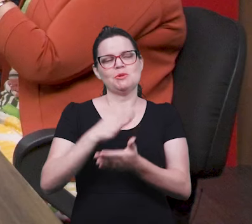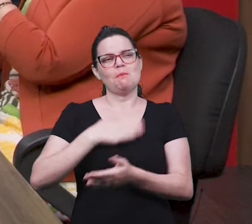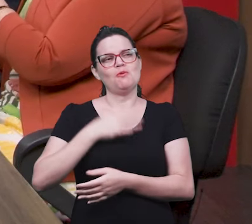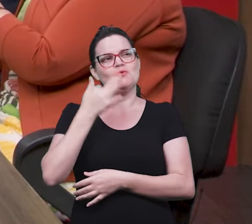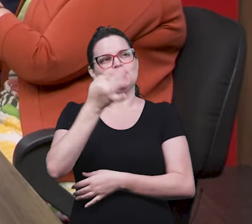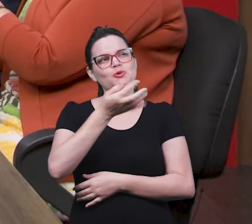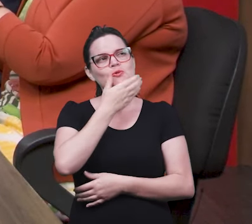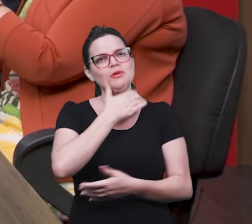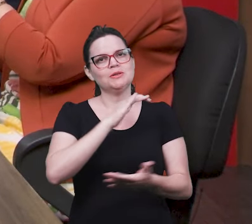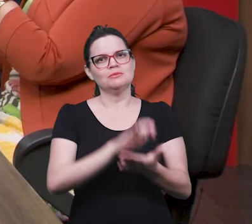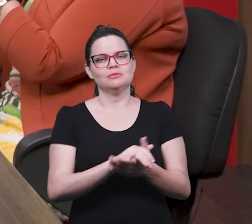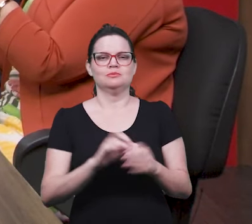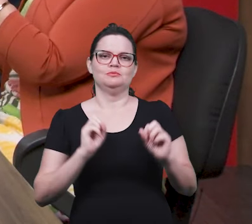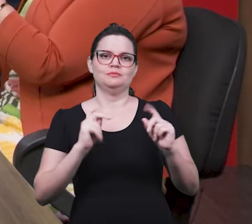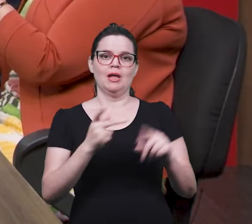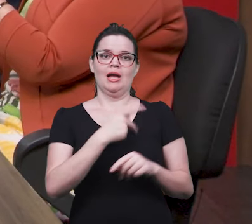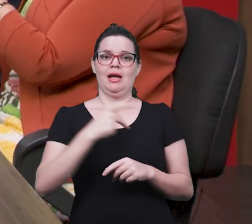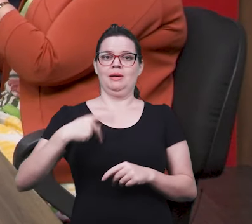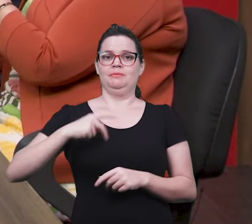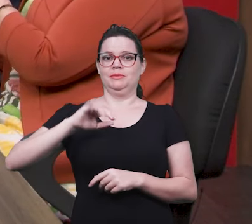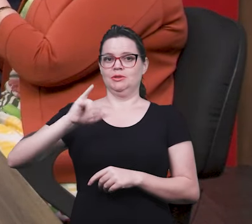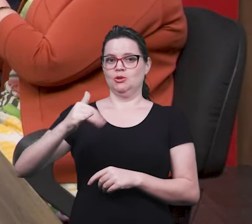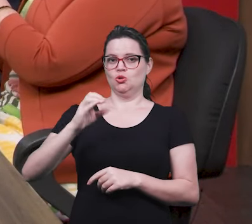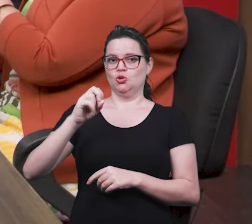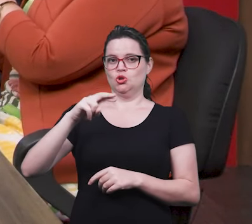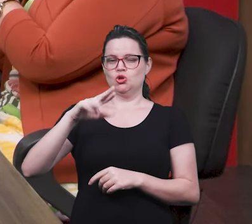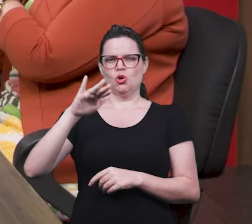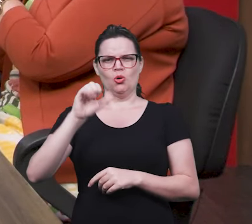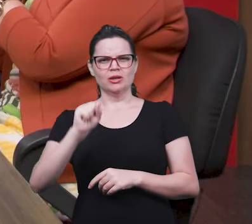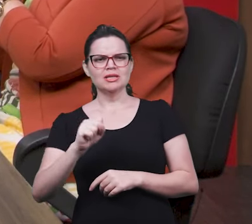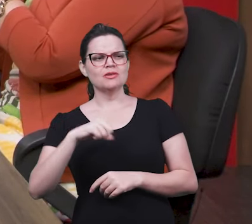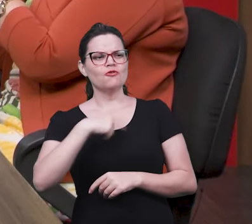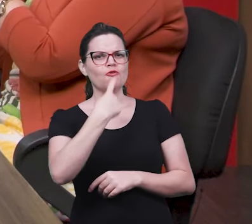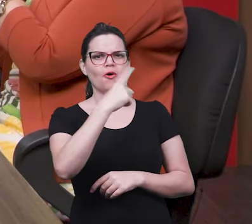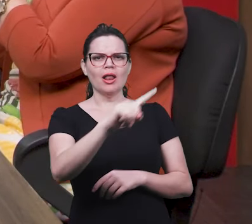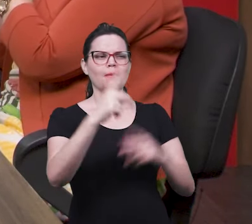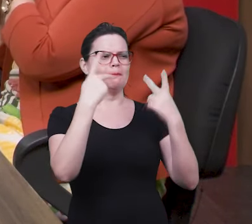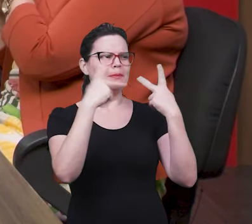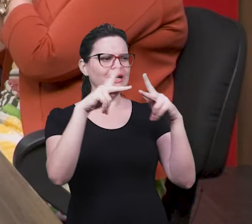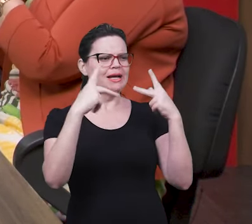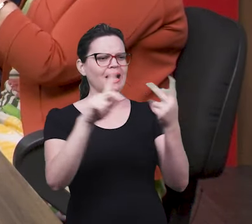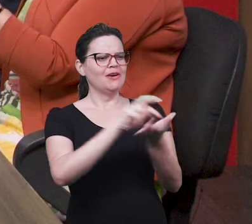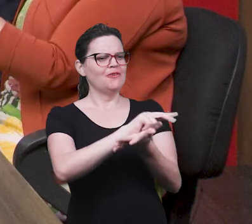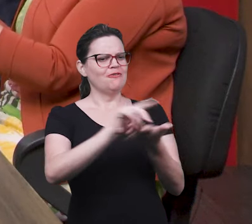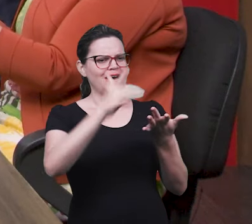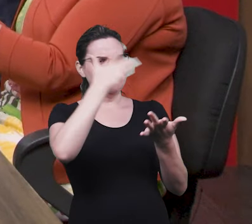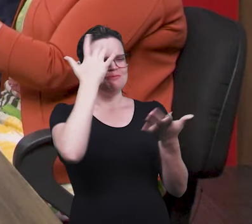a conferência, 80 pessoas se converteram. E aí,